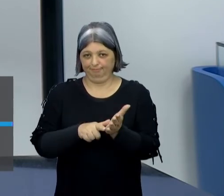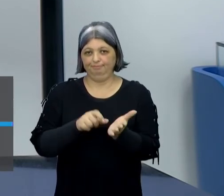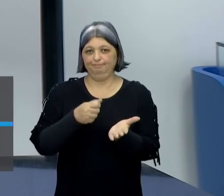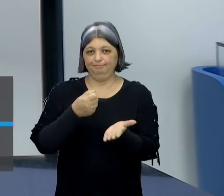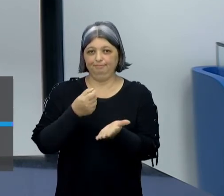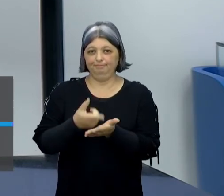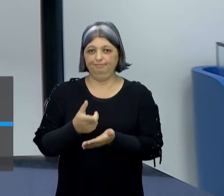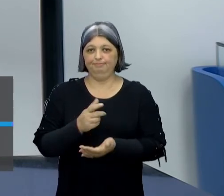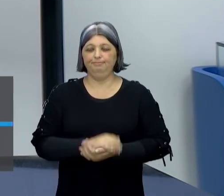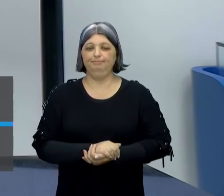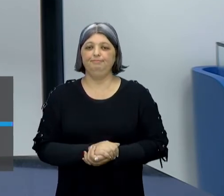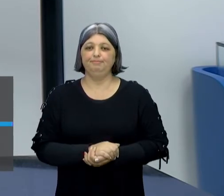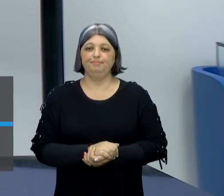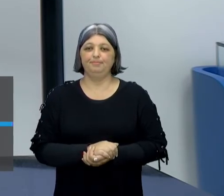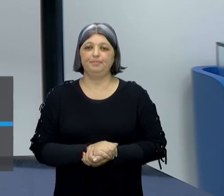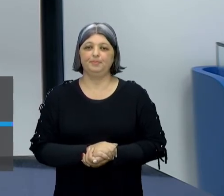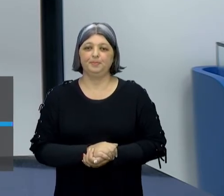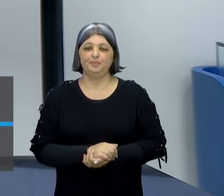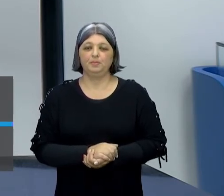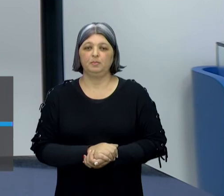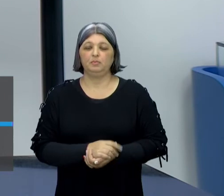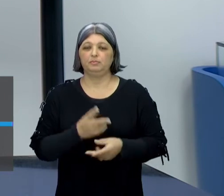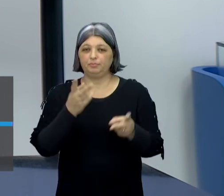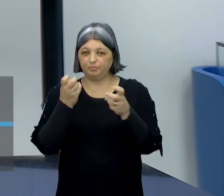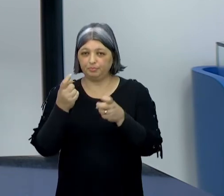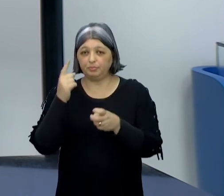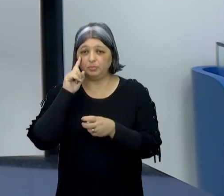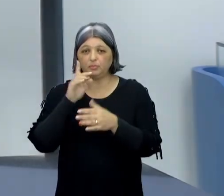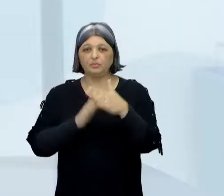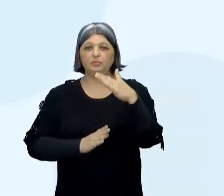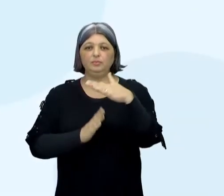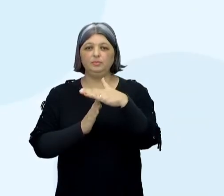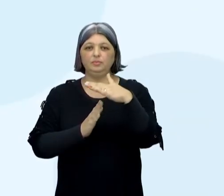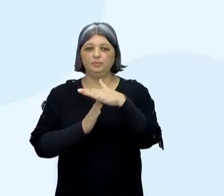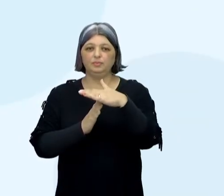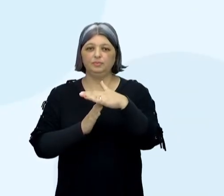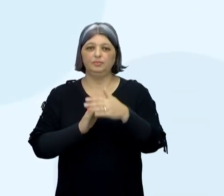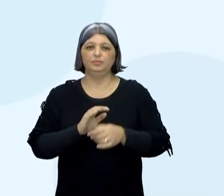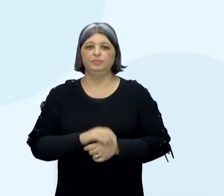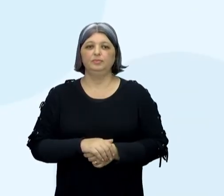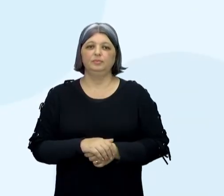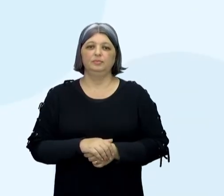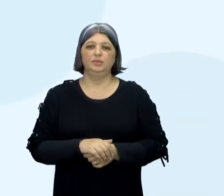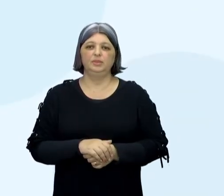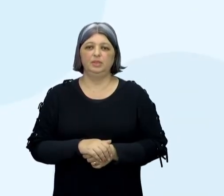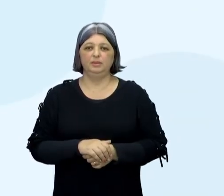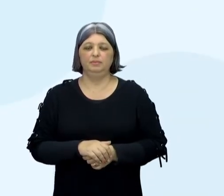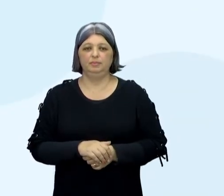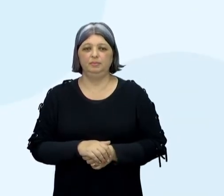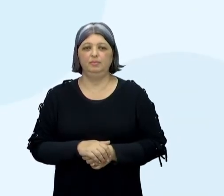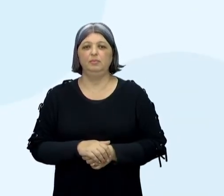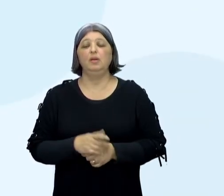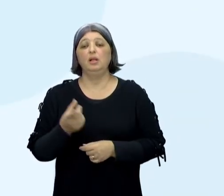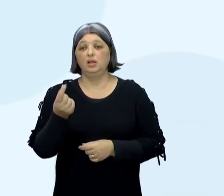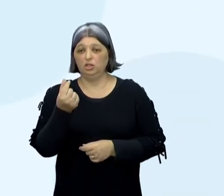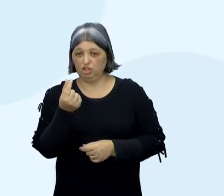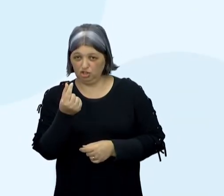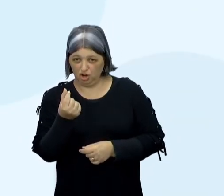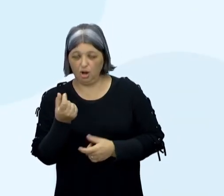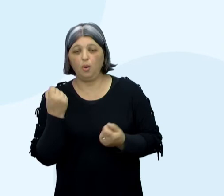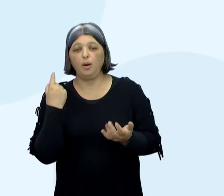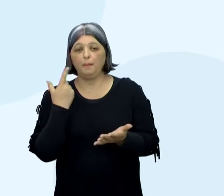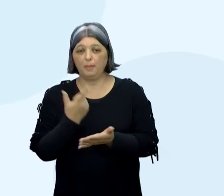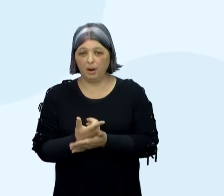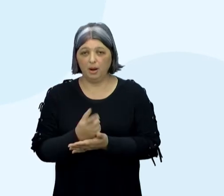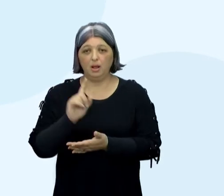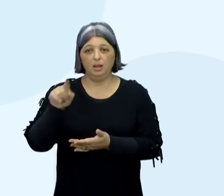bancário. E observem sempre o vencimento no campo que indica o valor informado e que